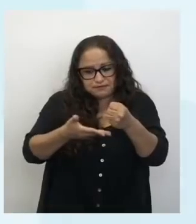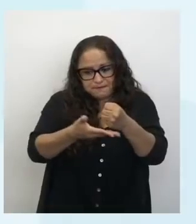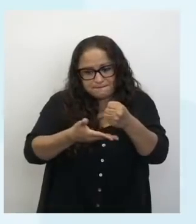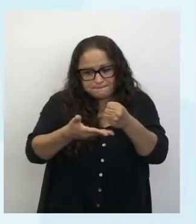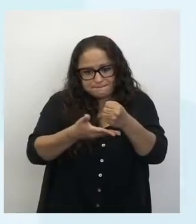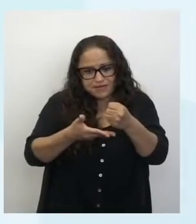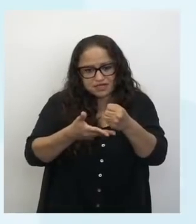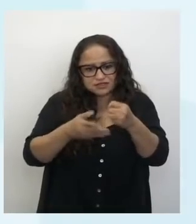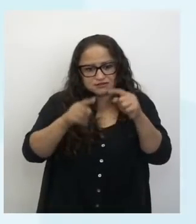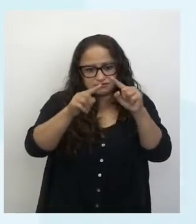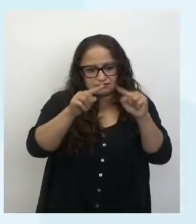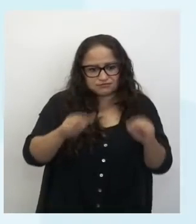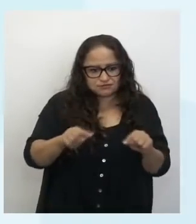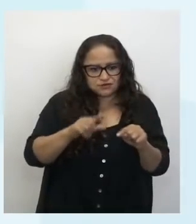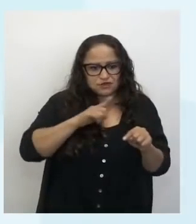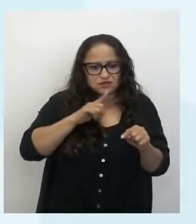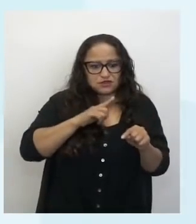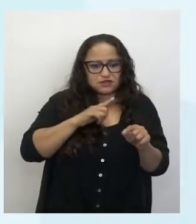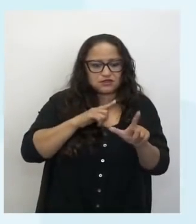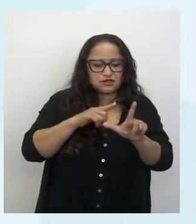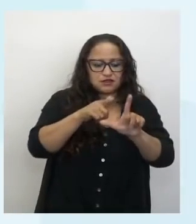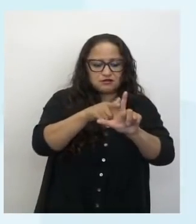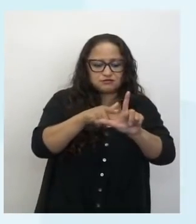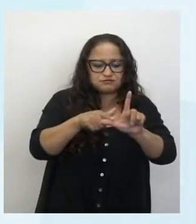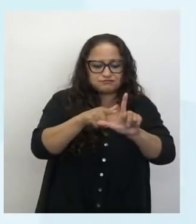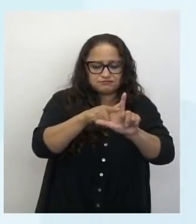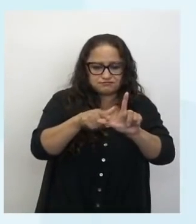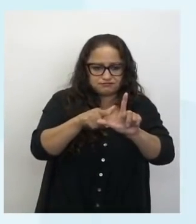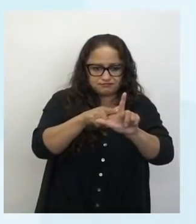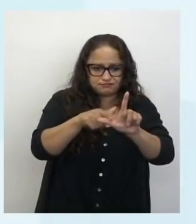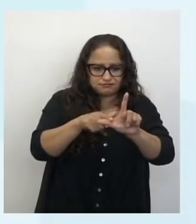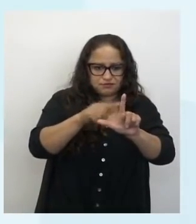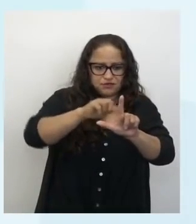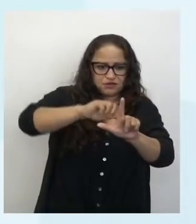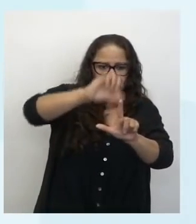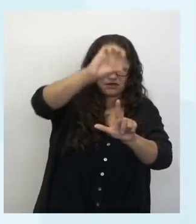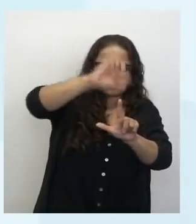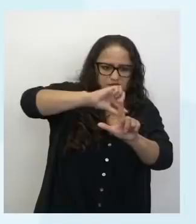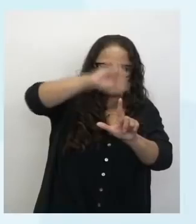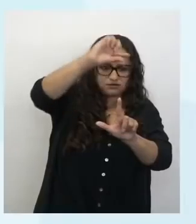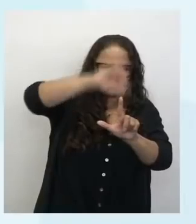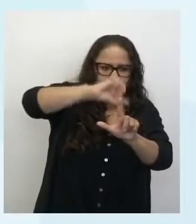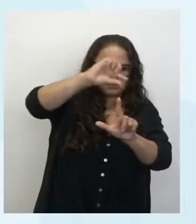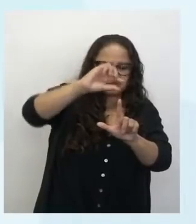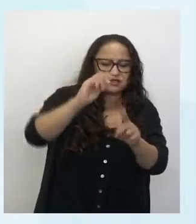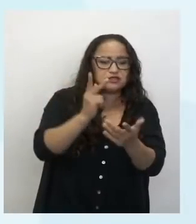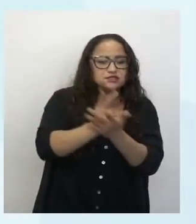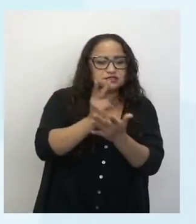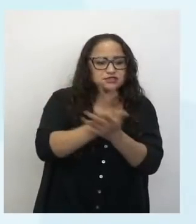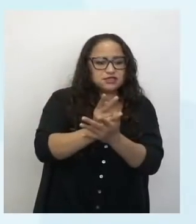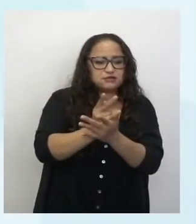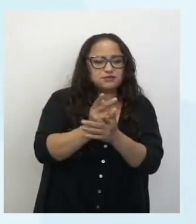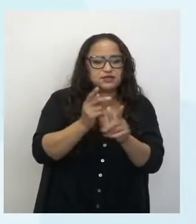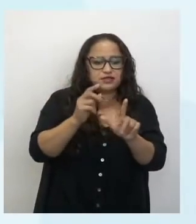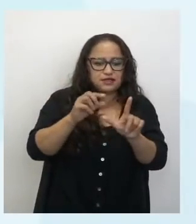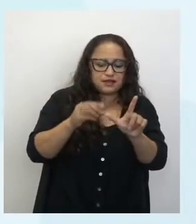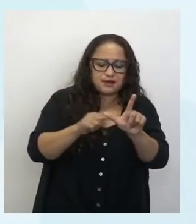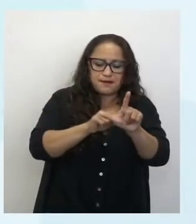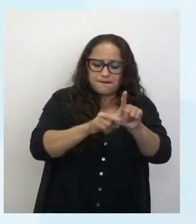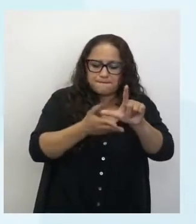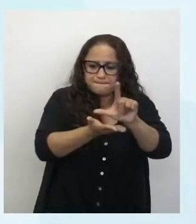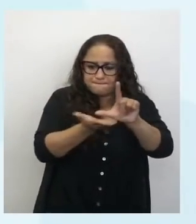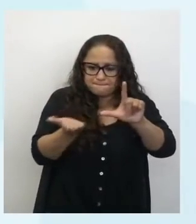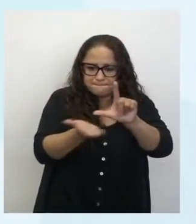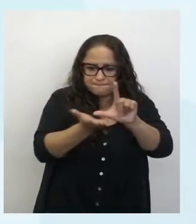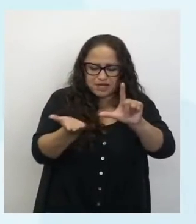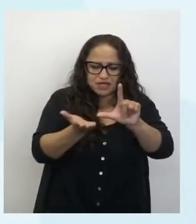A altura é o que está retinho, formando 90 graus aqui, tá vendo? Com a base. Então, você tem que multiplicar a base